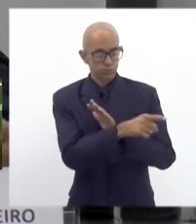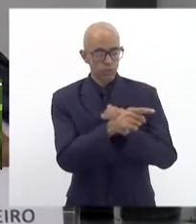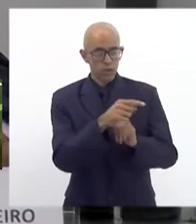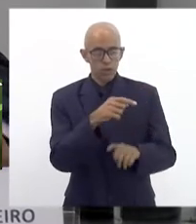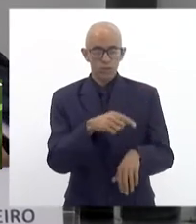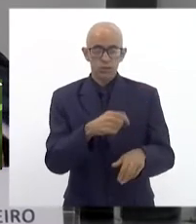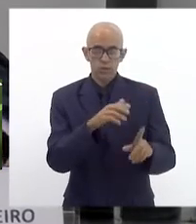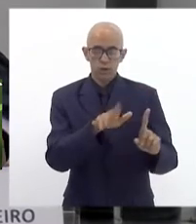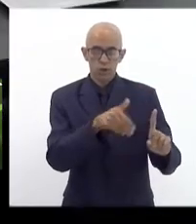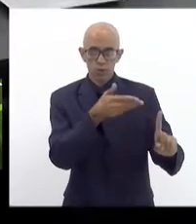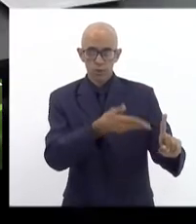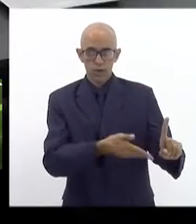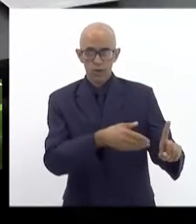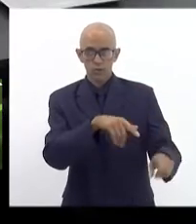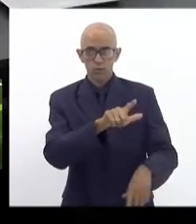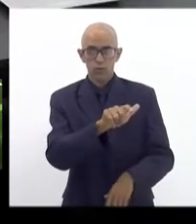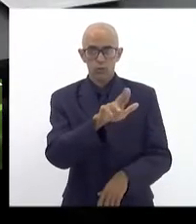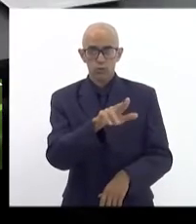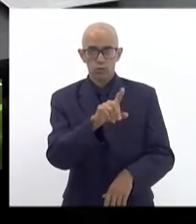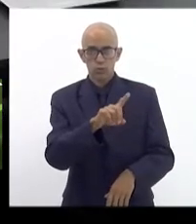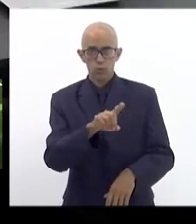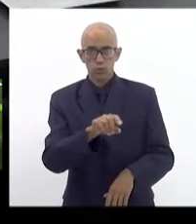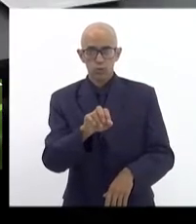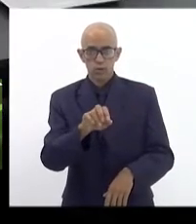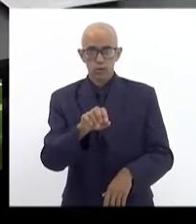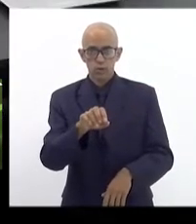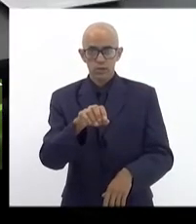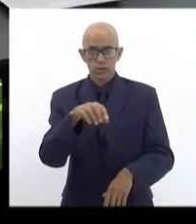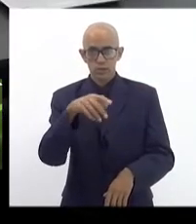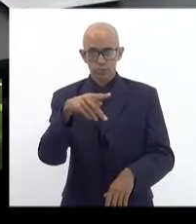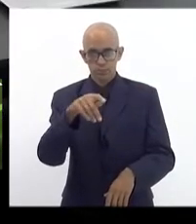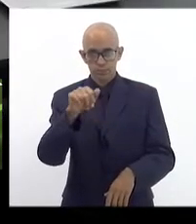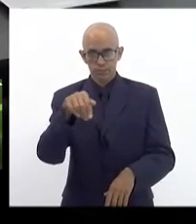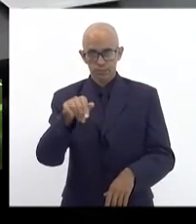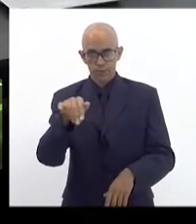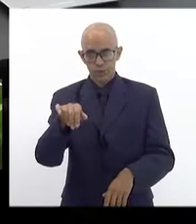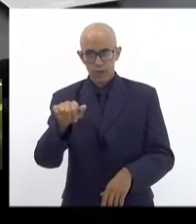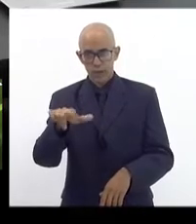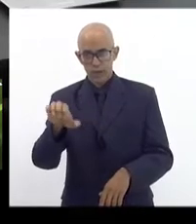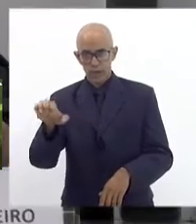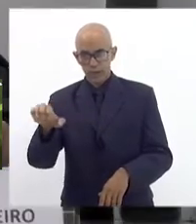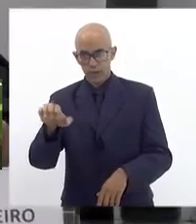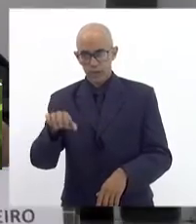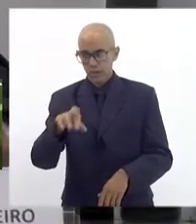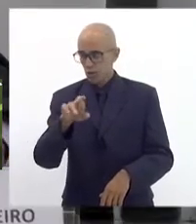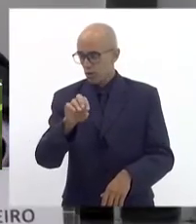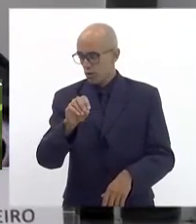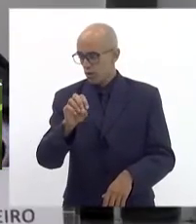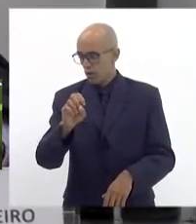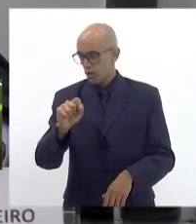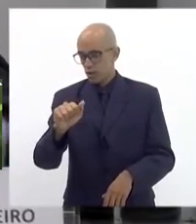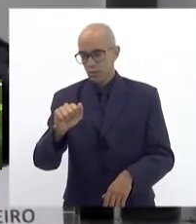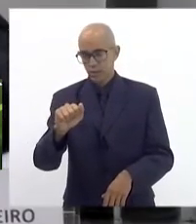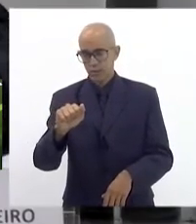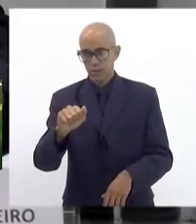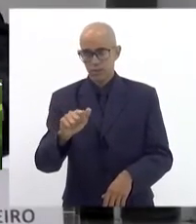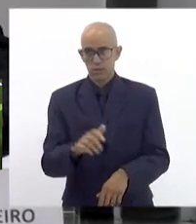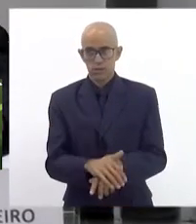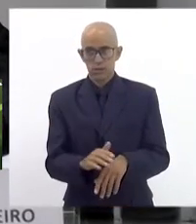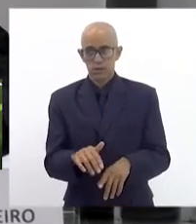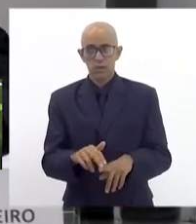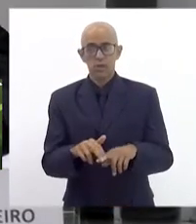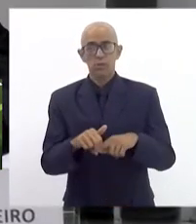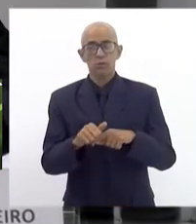homenagem necessária, enfim, natural até, enfim, previsível. E portanto, faço aqui